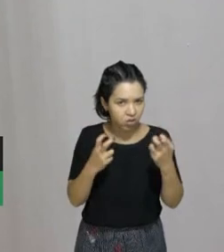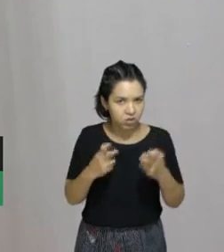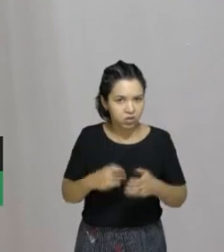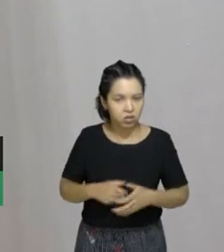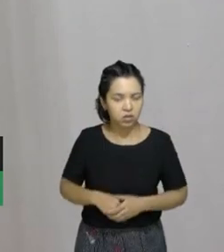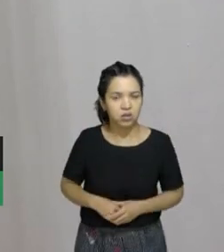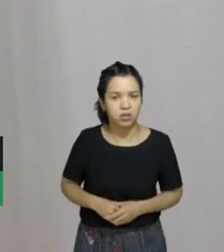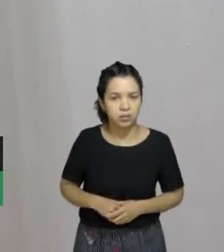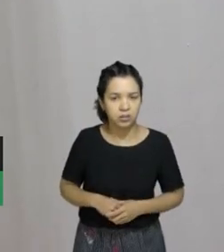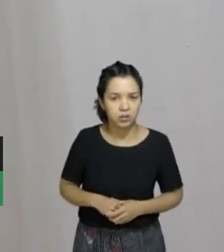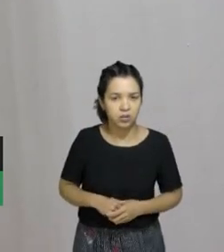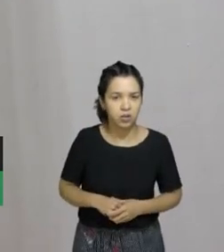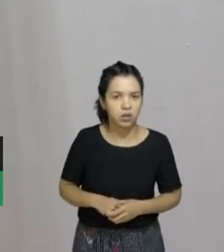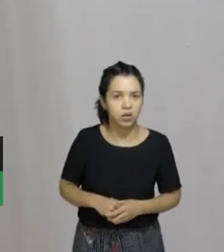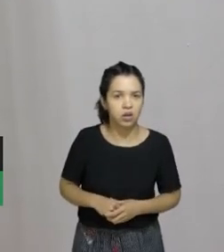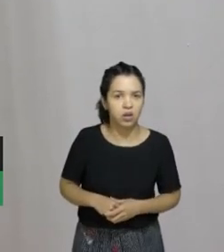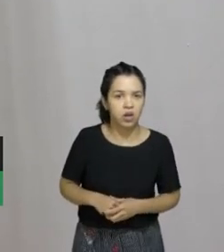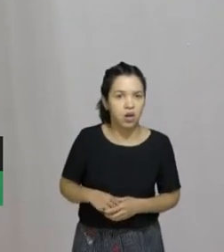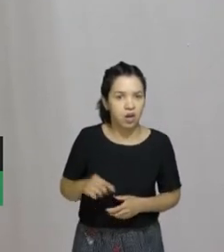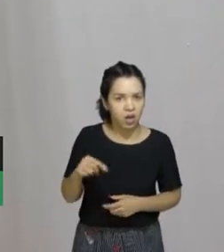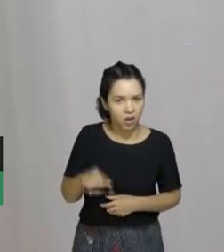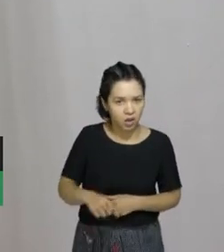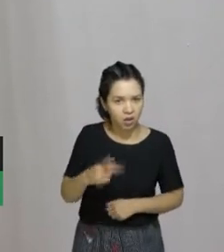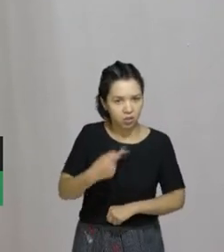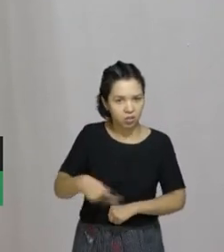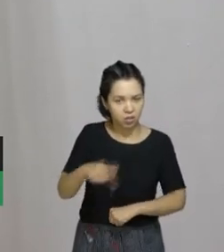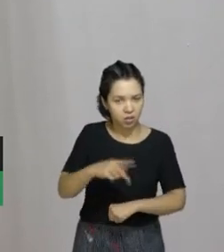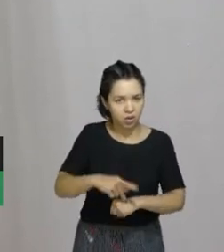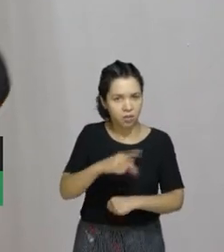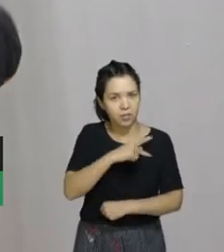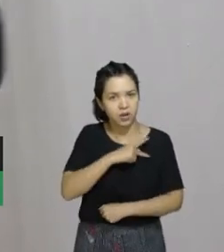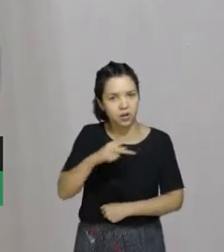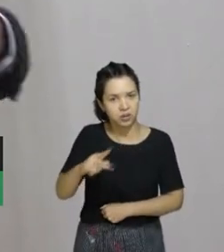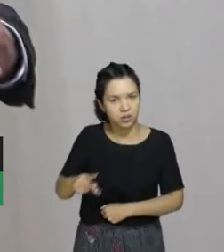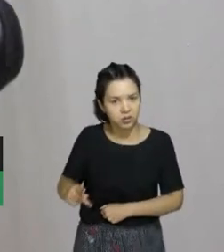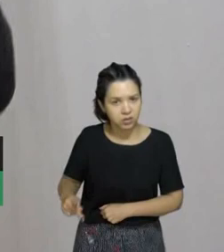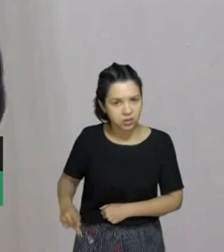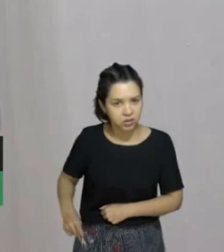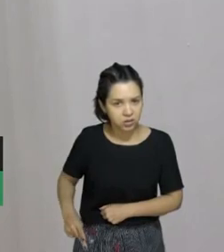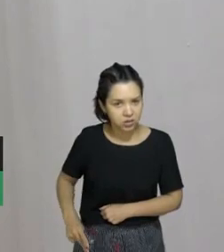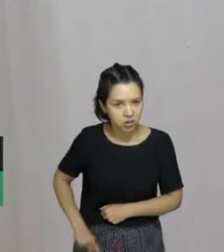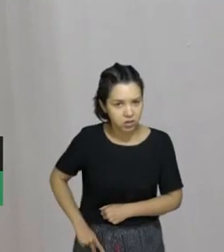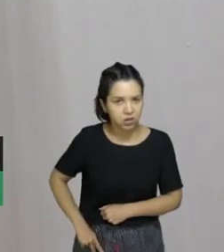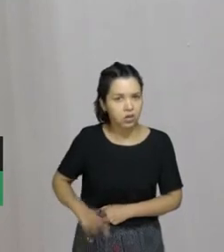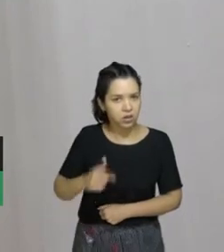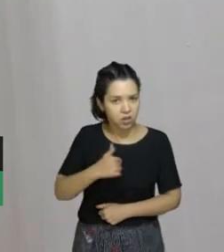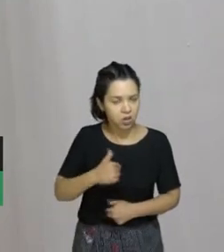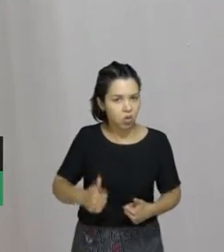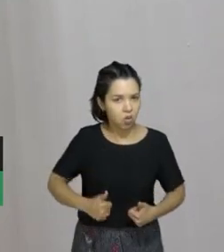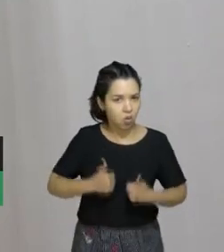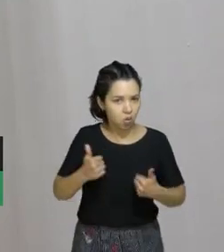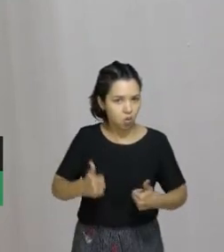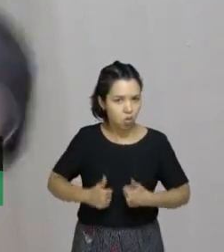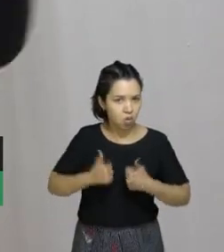ainda mais num país que temos um presidente que se diz ter orgulho de ser